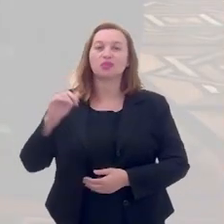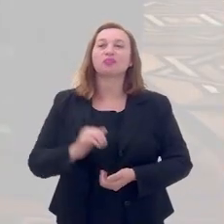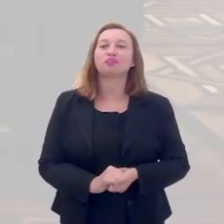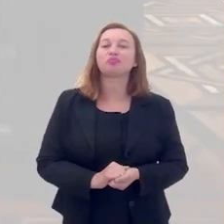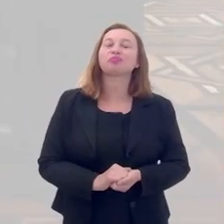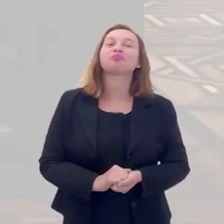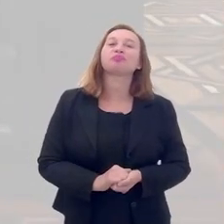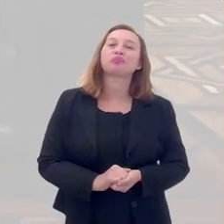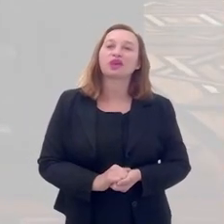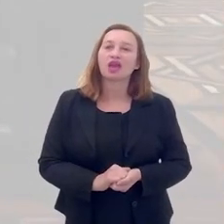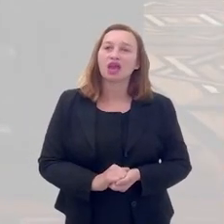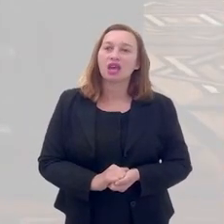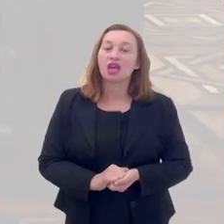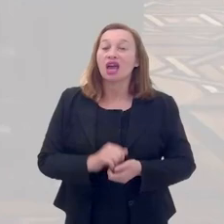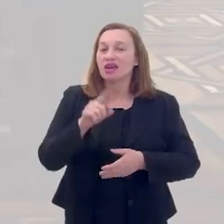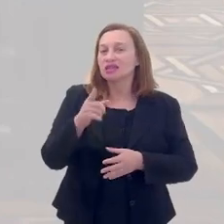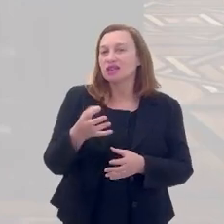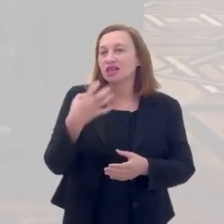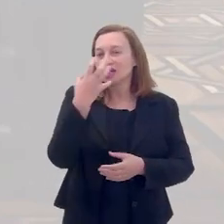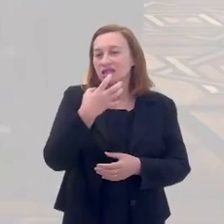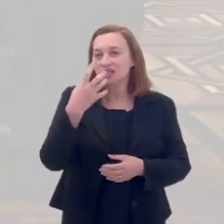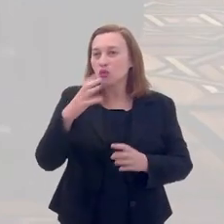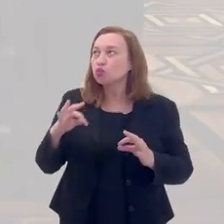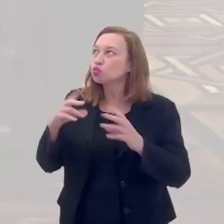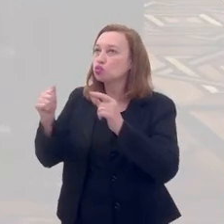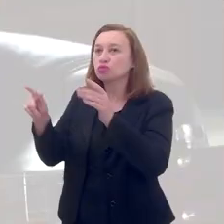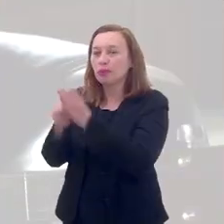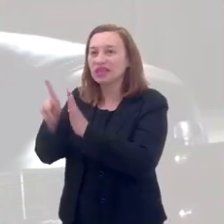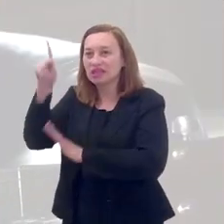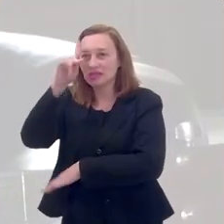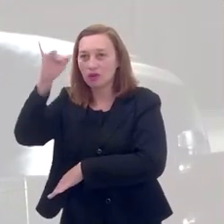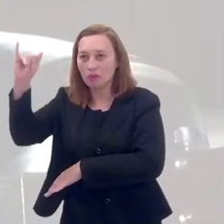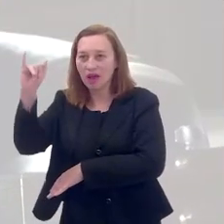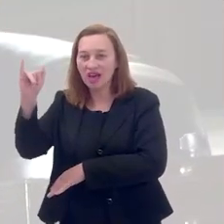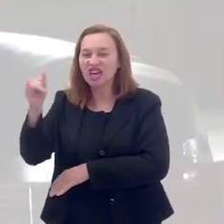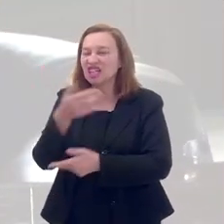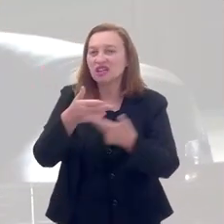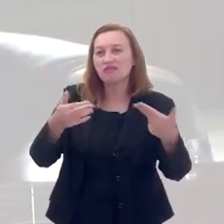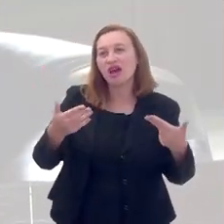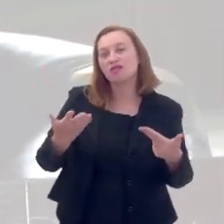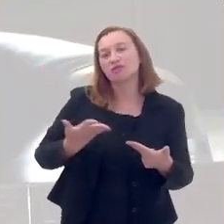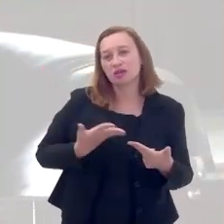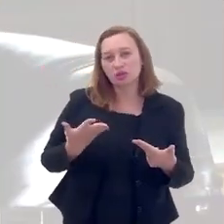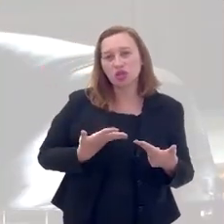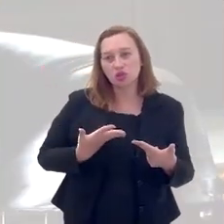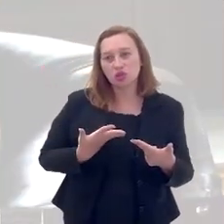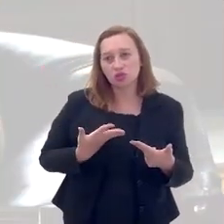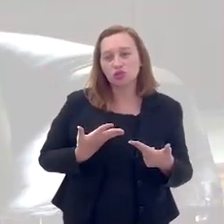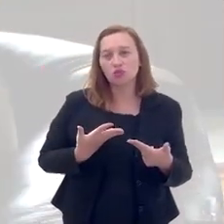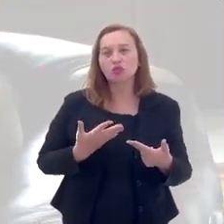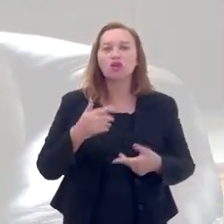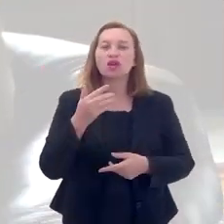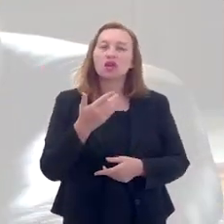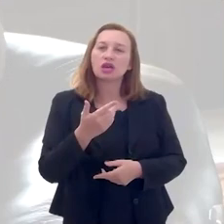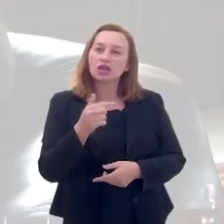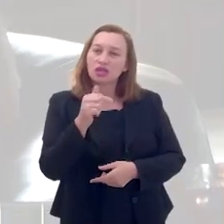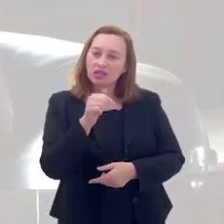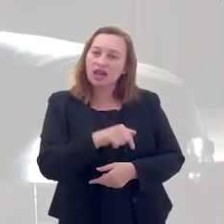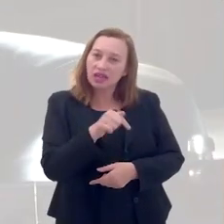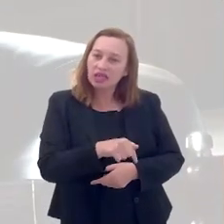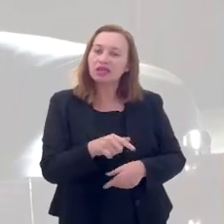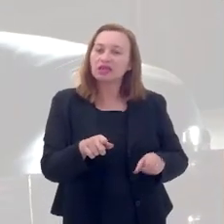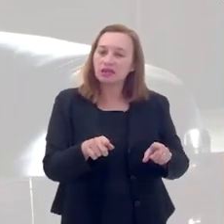também isso essa questão do pai eu compus e com tem muitos parceiros o Augusto que inclusive tá aqui comigo